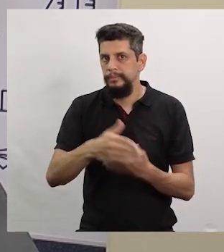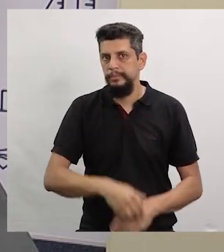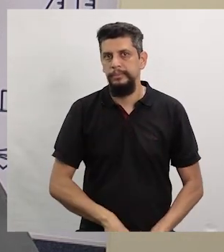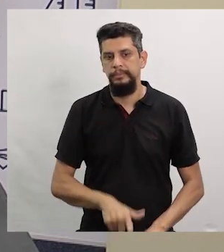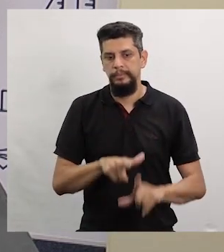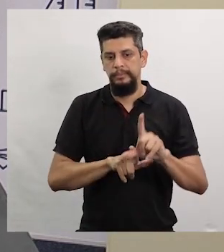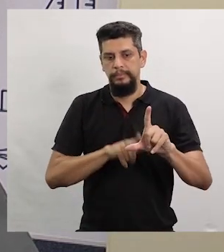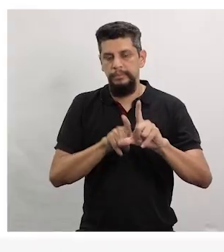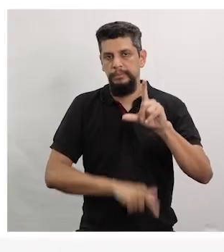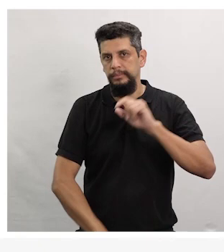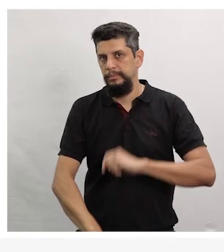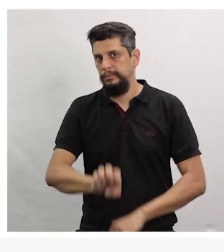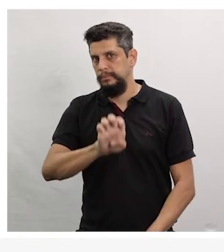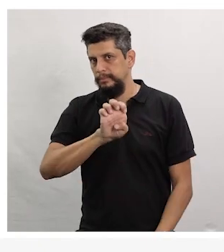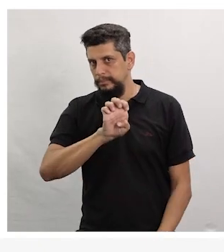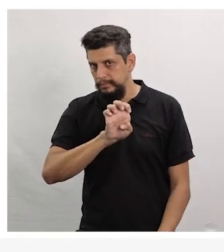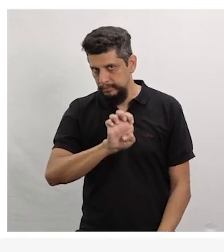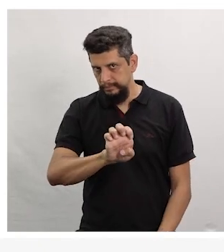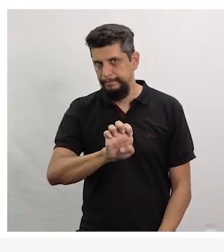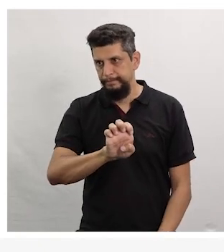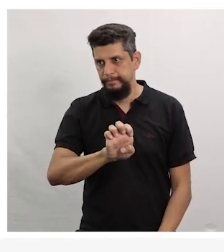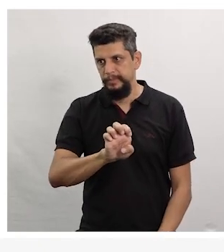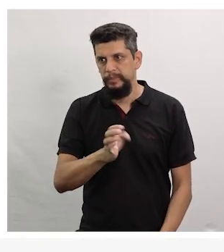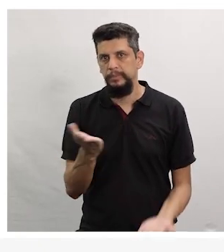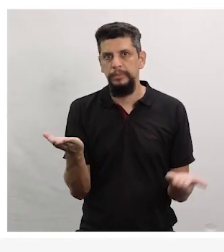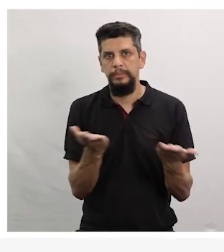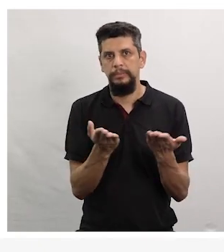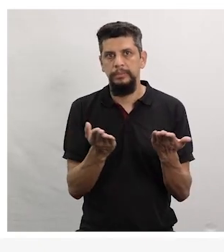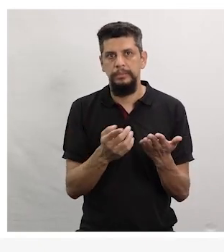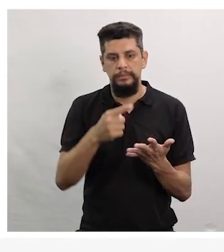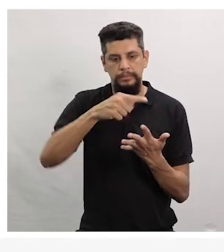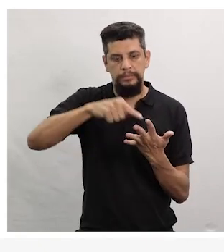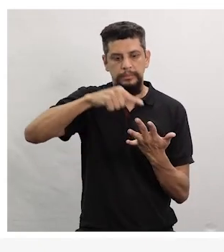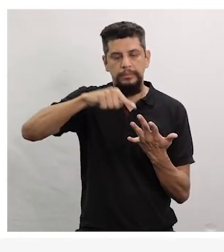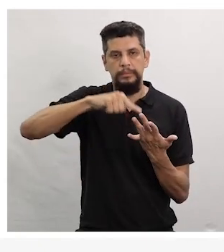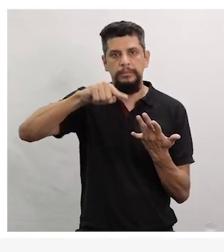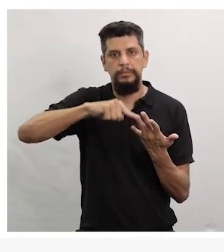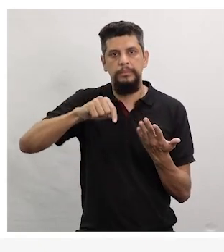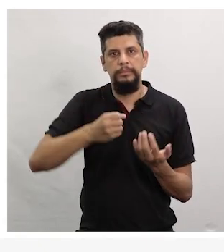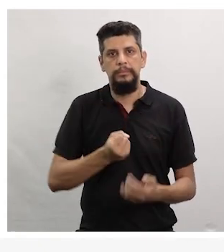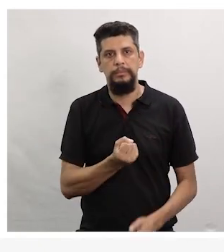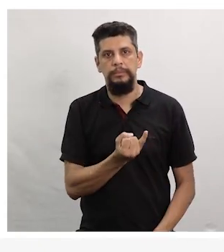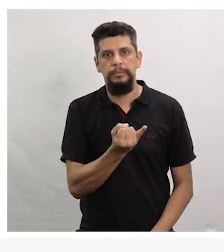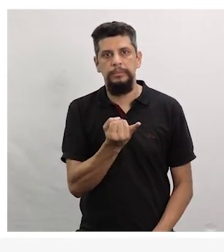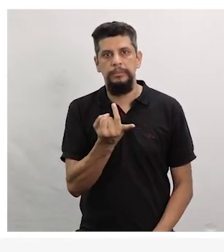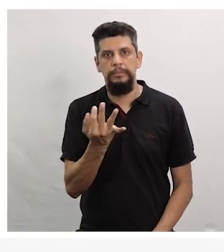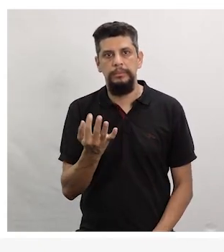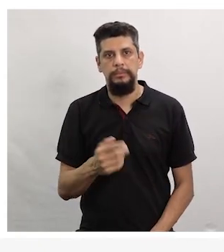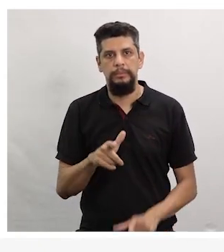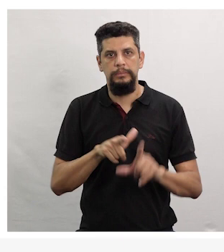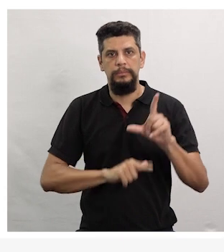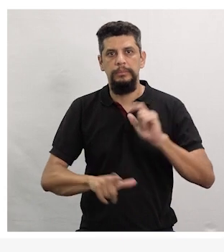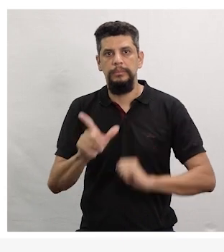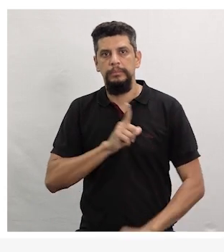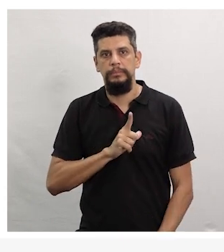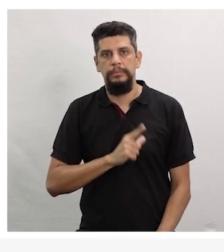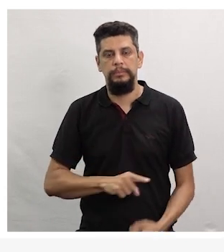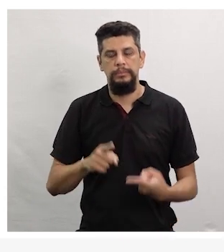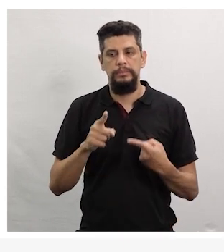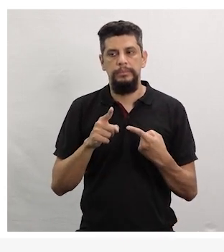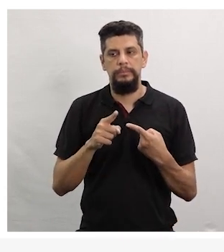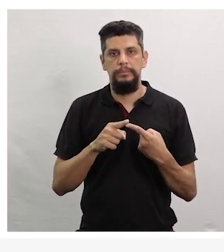começa letra e né e agora nós vamos contar quantas let letas nós temos Então vamos